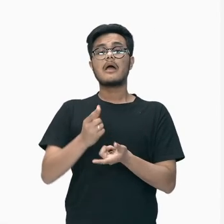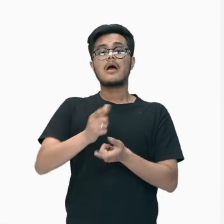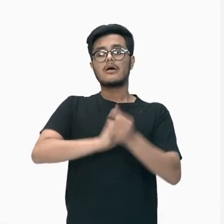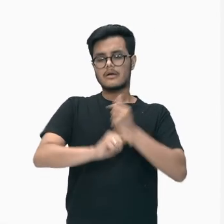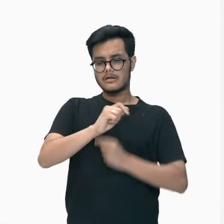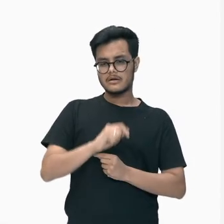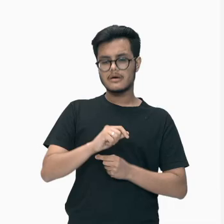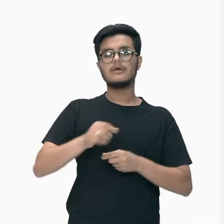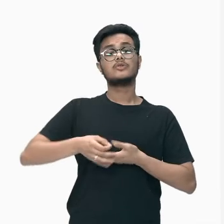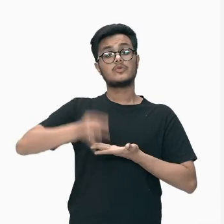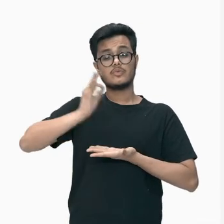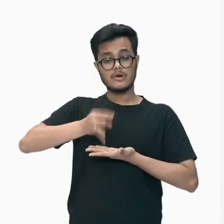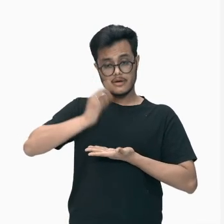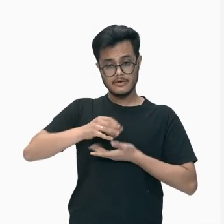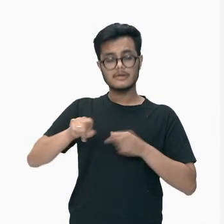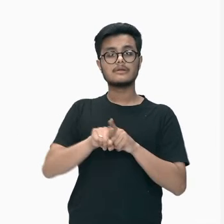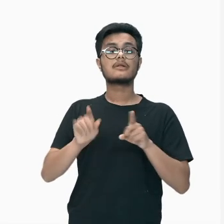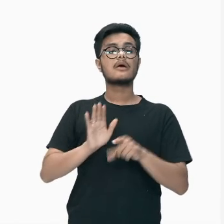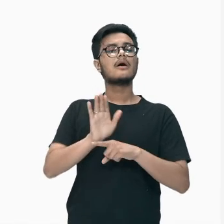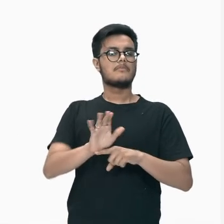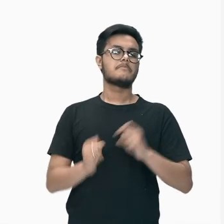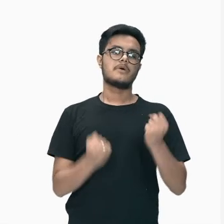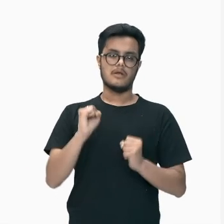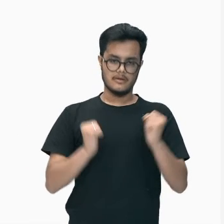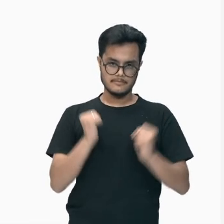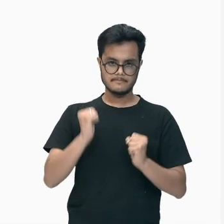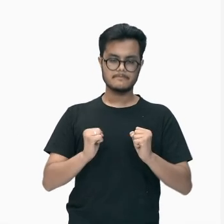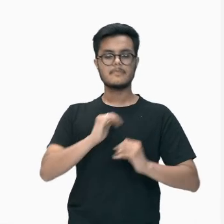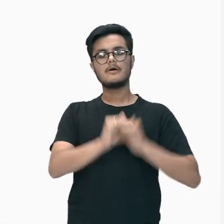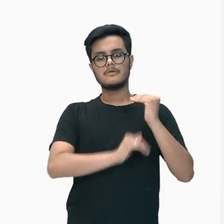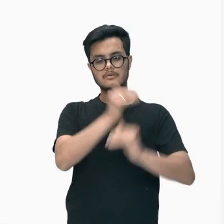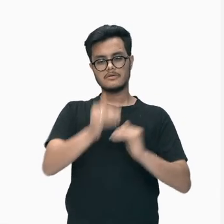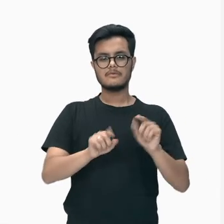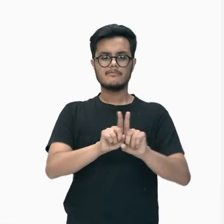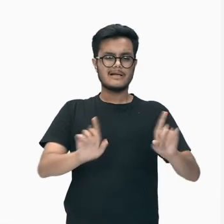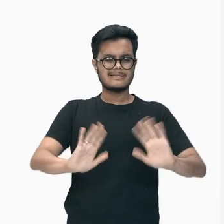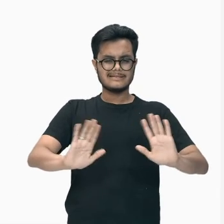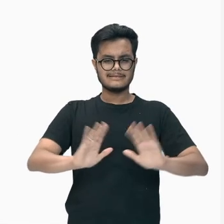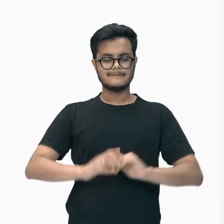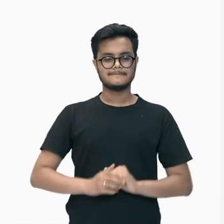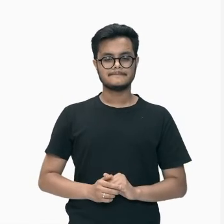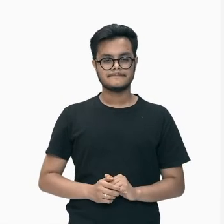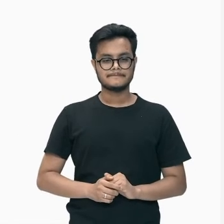que contribuiu também com o avanço da indústria nacional, mas não foi grandes coisas, né?